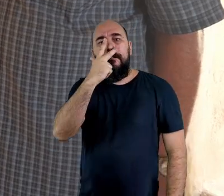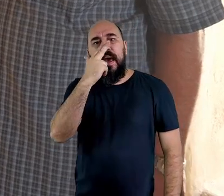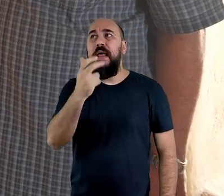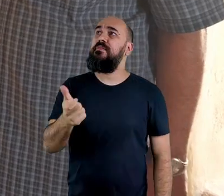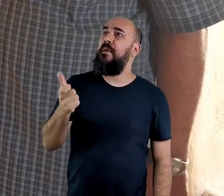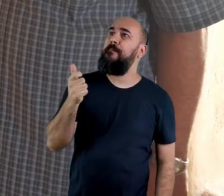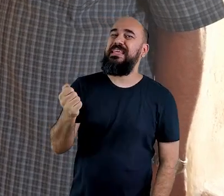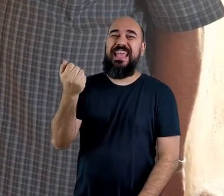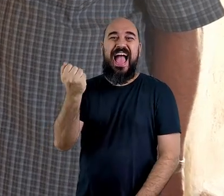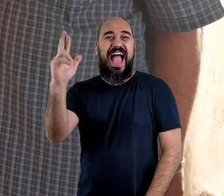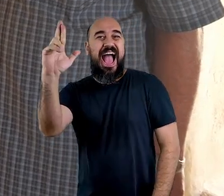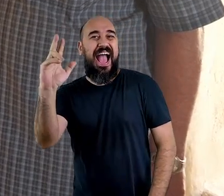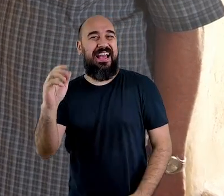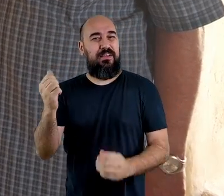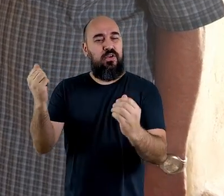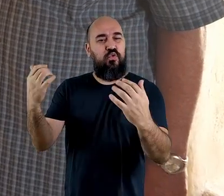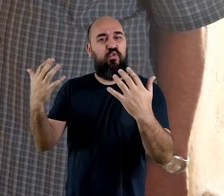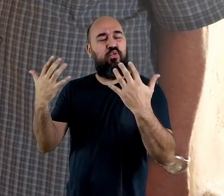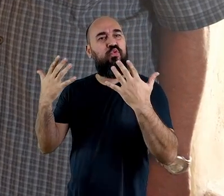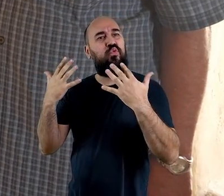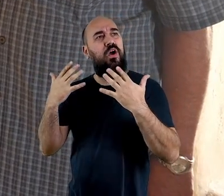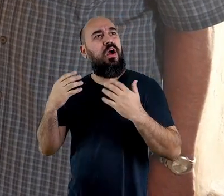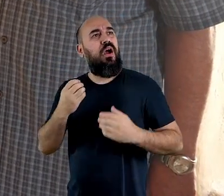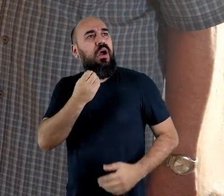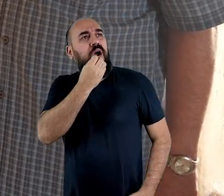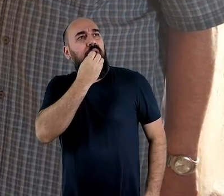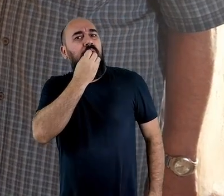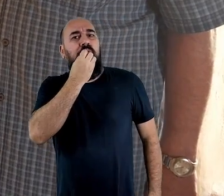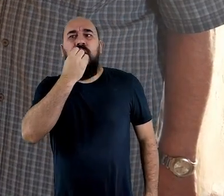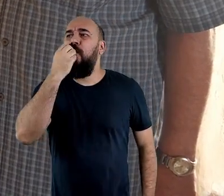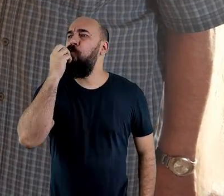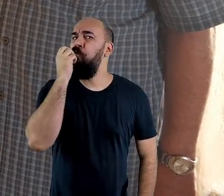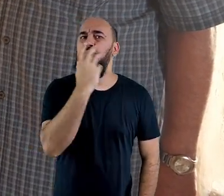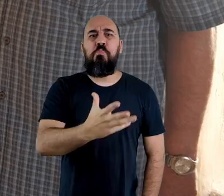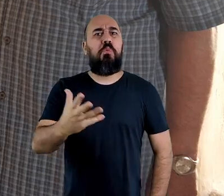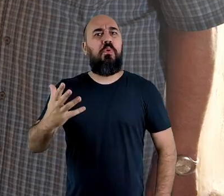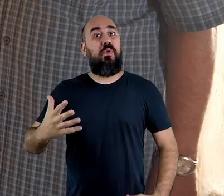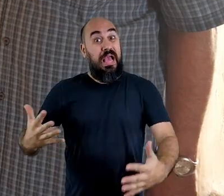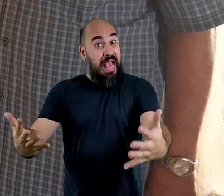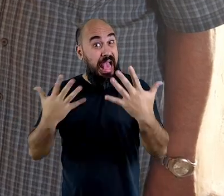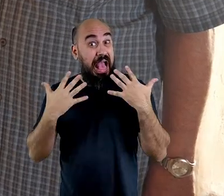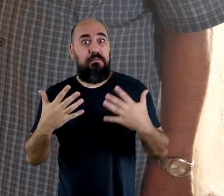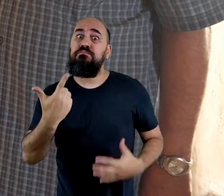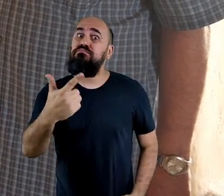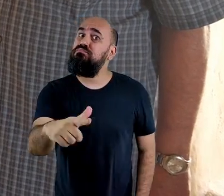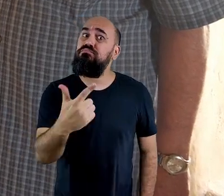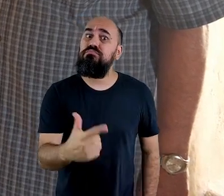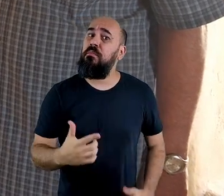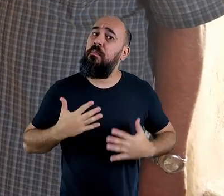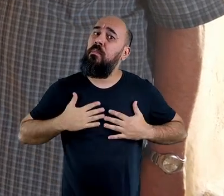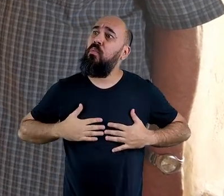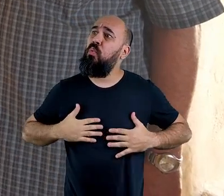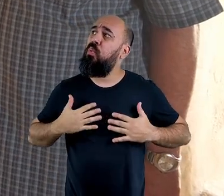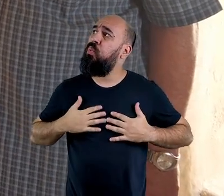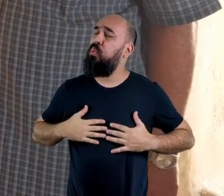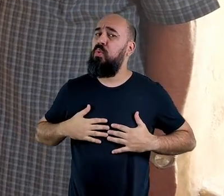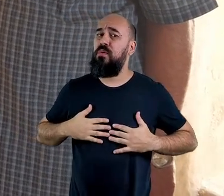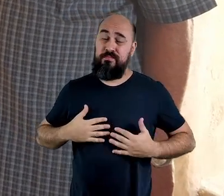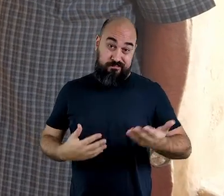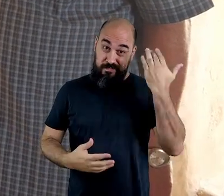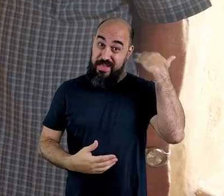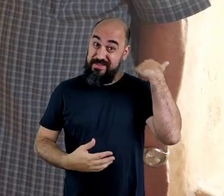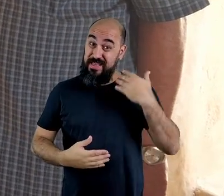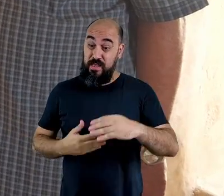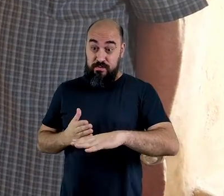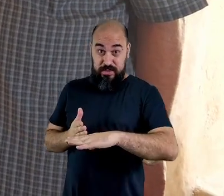o clima está agradável, não está aquela quentura de lá de fora. Ou seja, naquela época era prazeroso ficar dentro